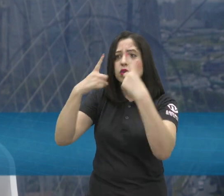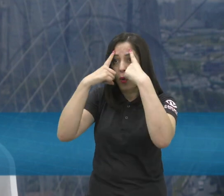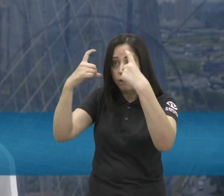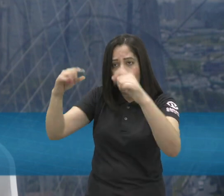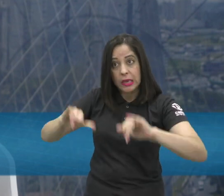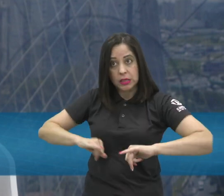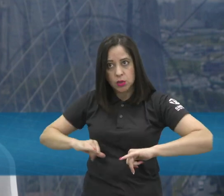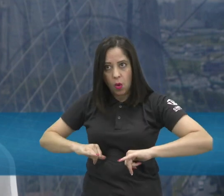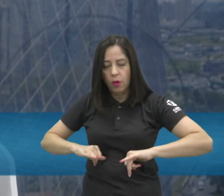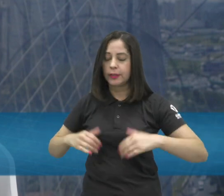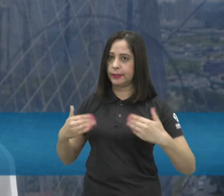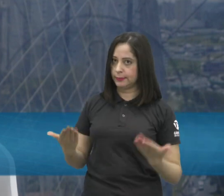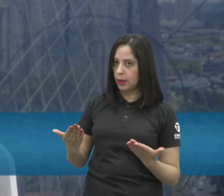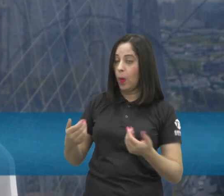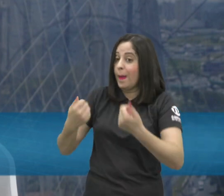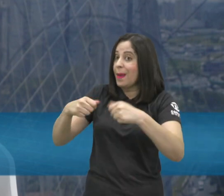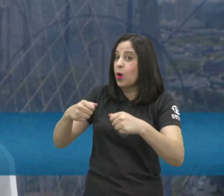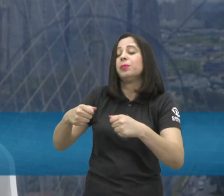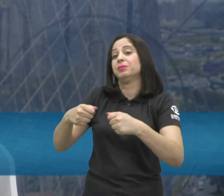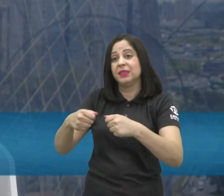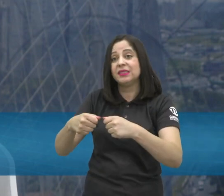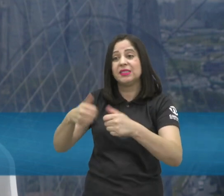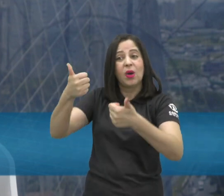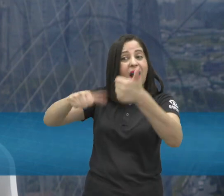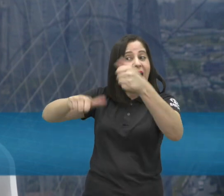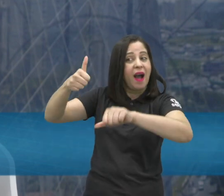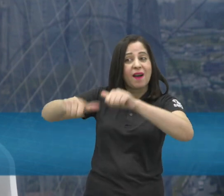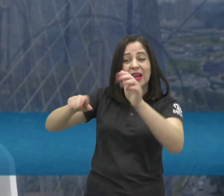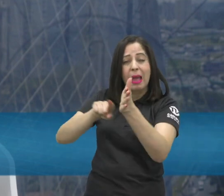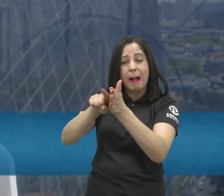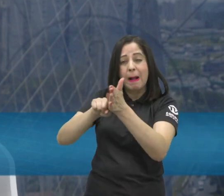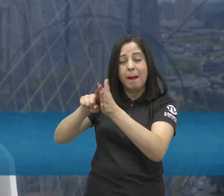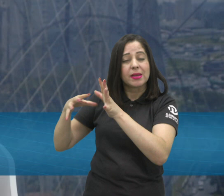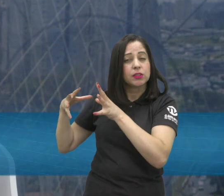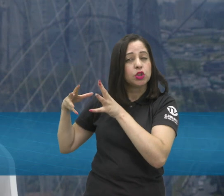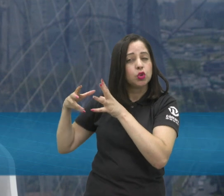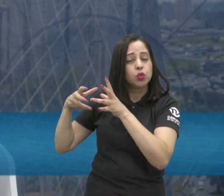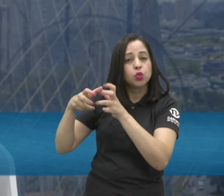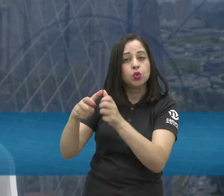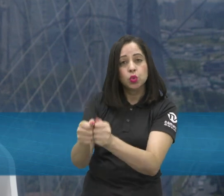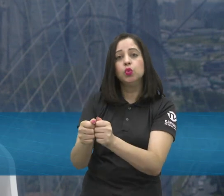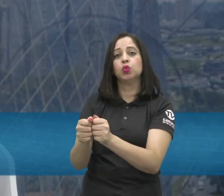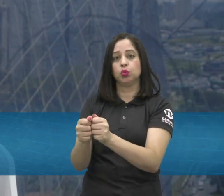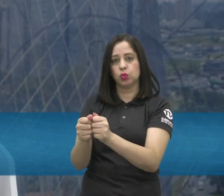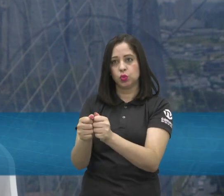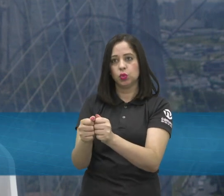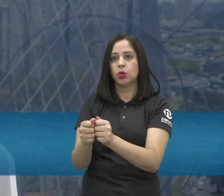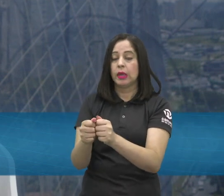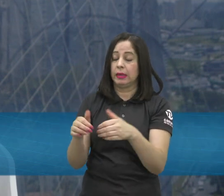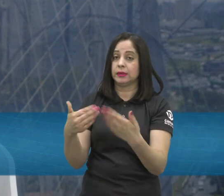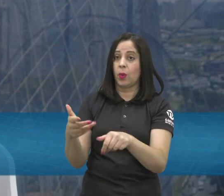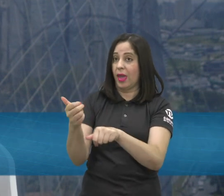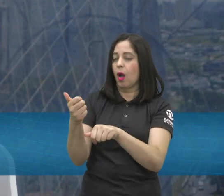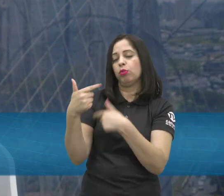vai conseguindo, né, prolongar esse atendimento, e eu costumo sempre chamar esse termo de um trabalho pedagógico, né, do